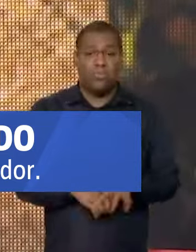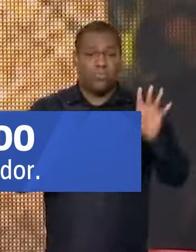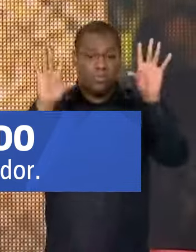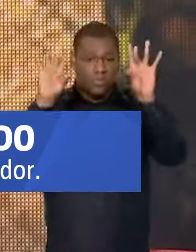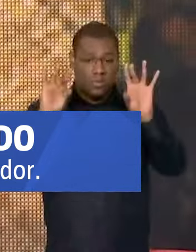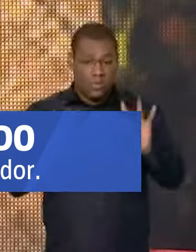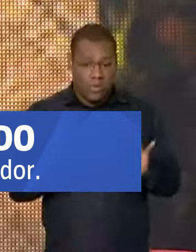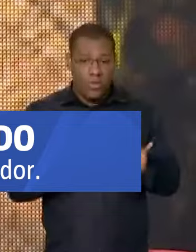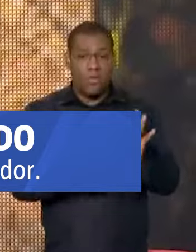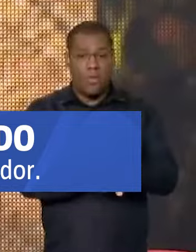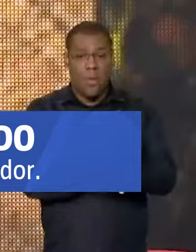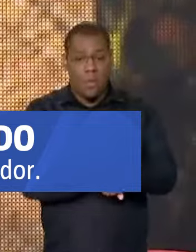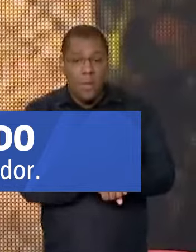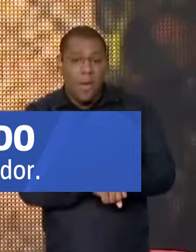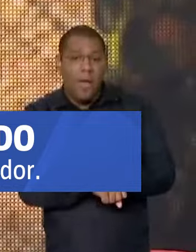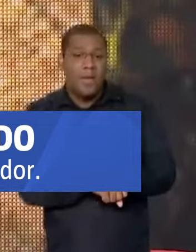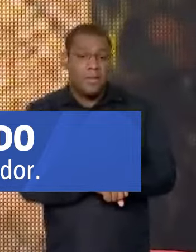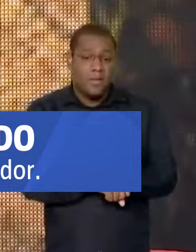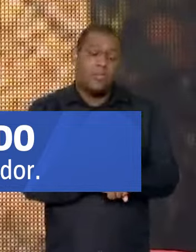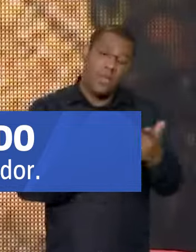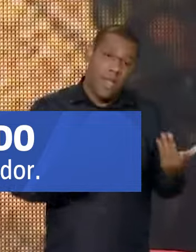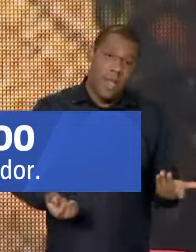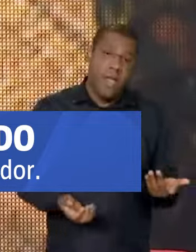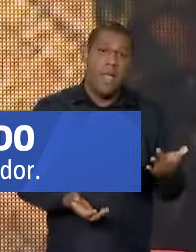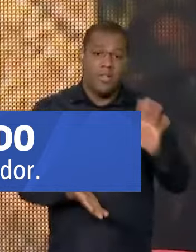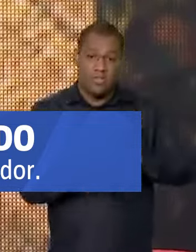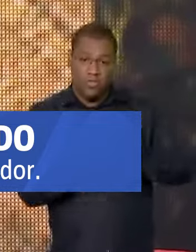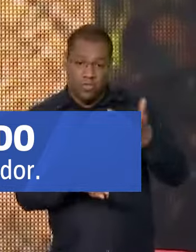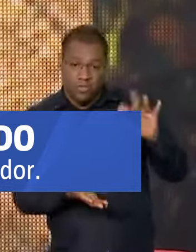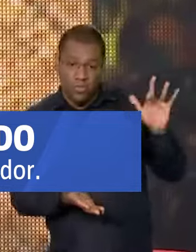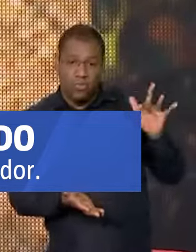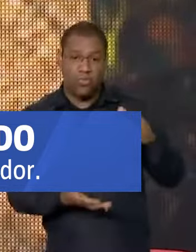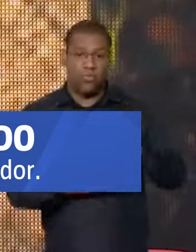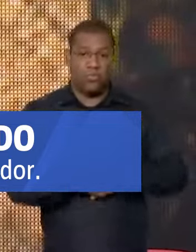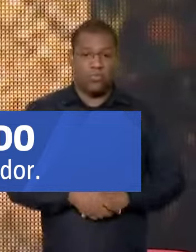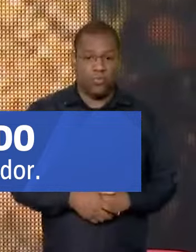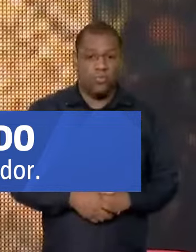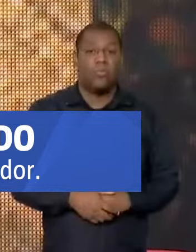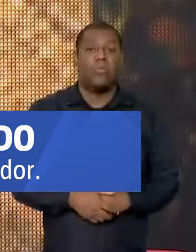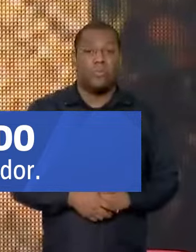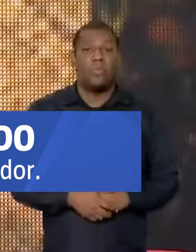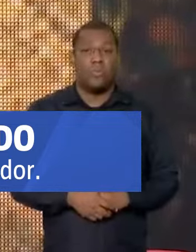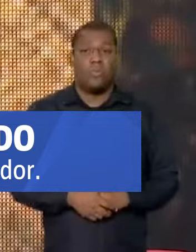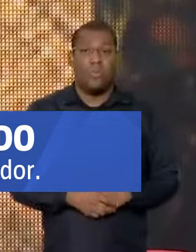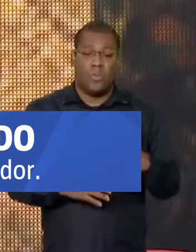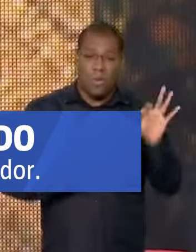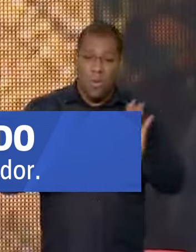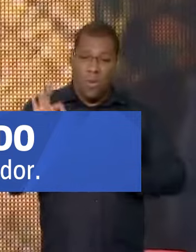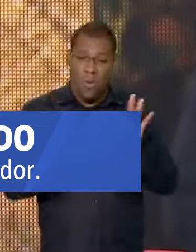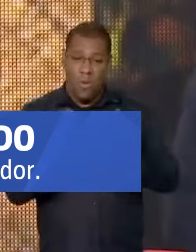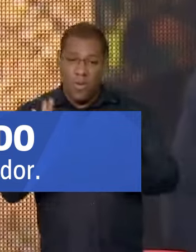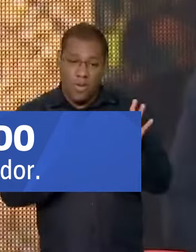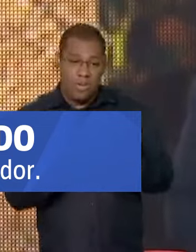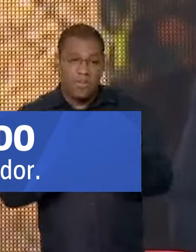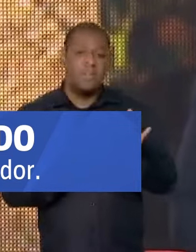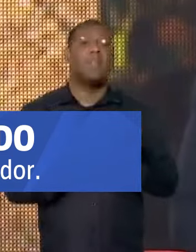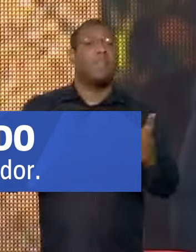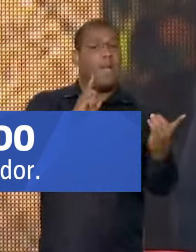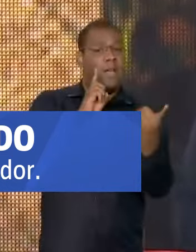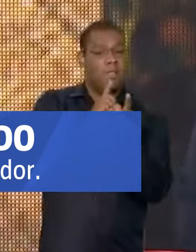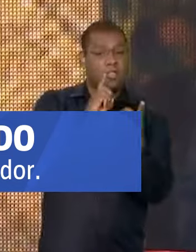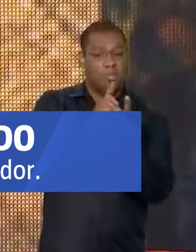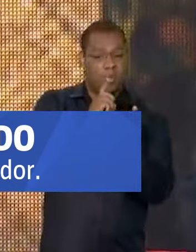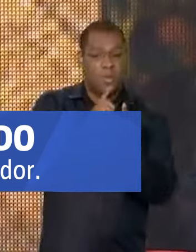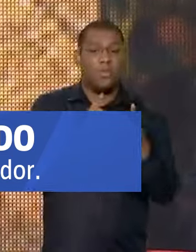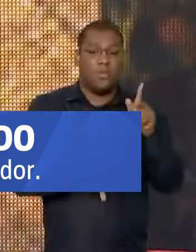pgfn no tesouro para que nós possamos ter o melhor melhor organização de atendimento do do Estado levando em